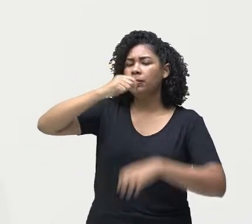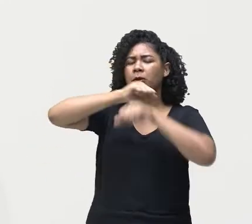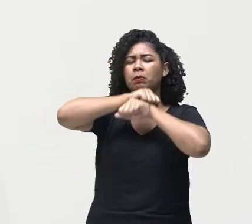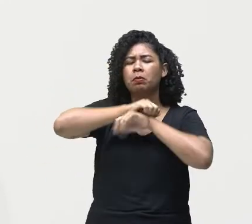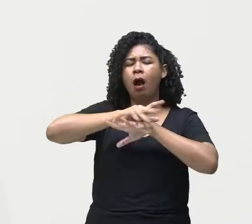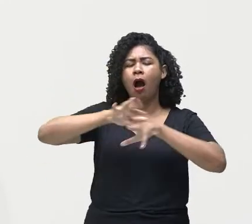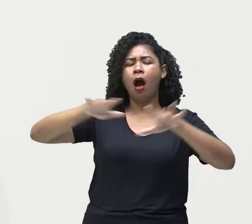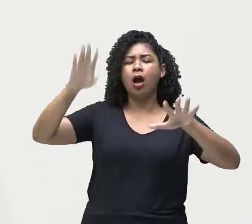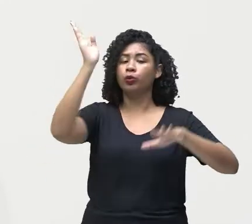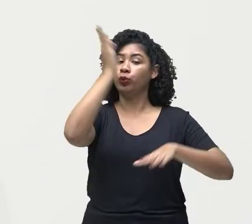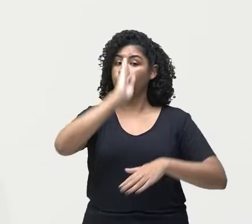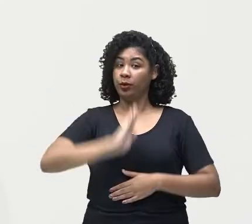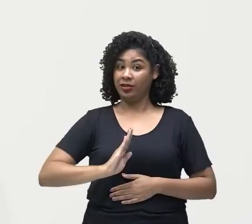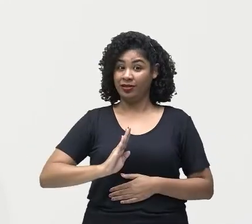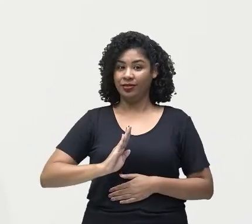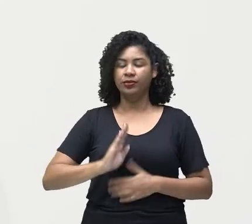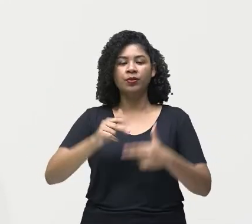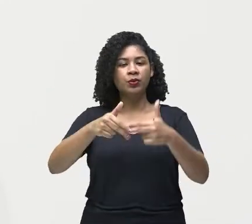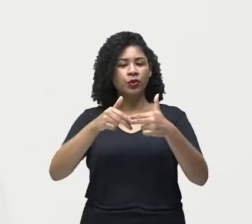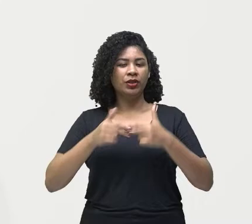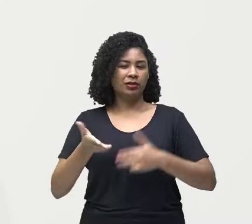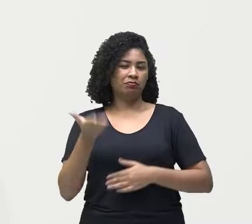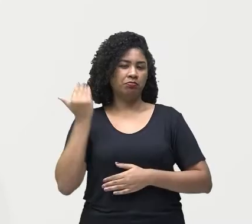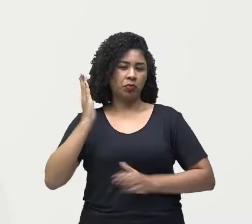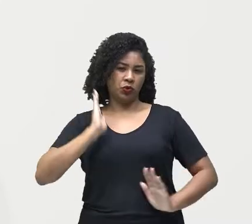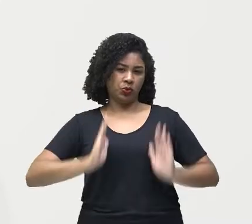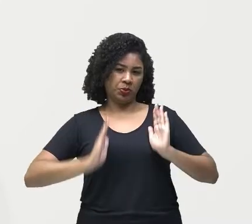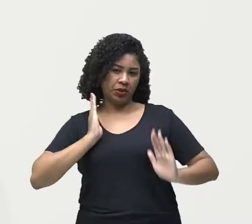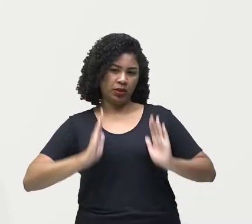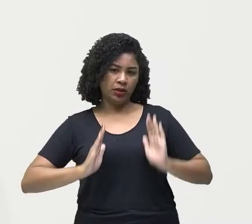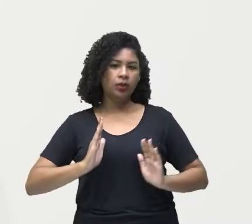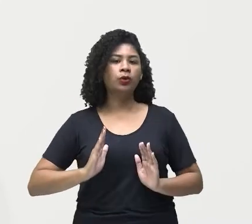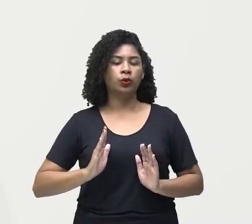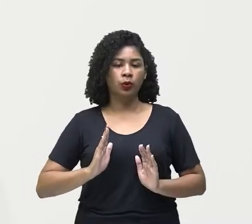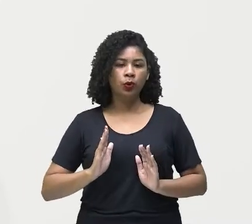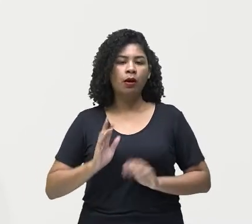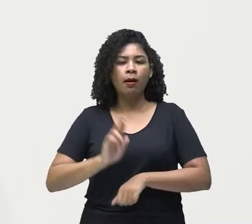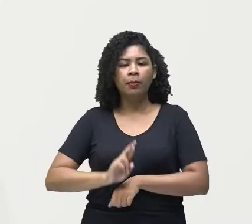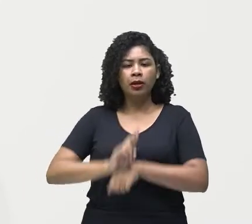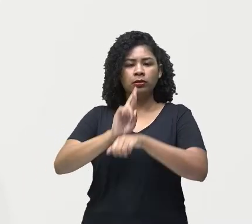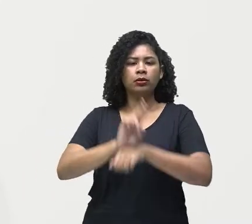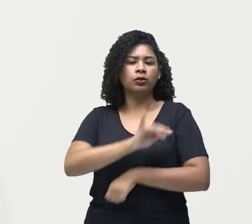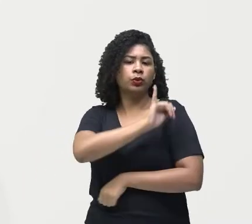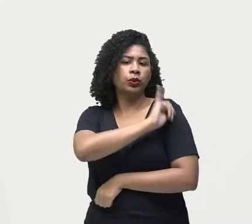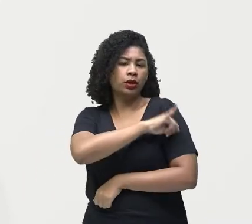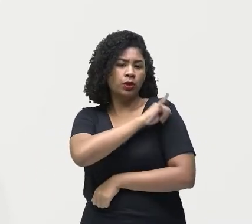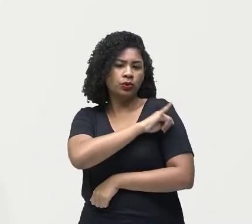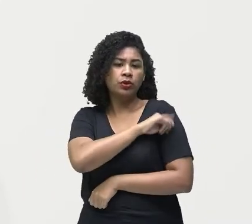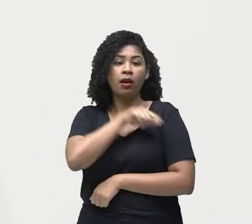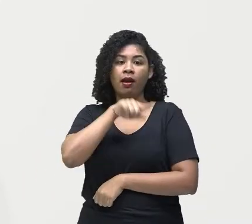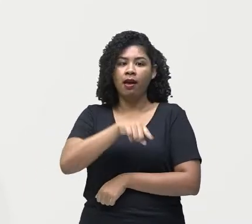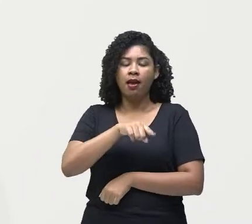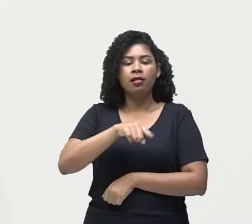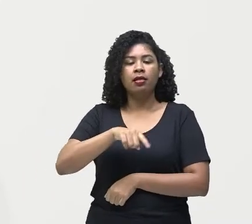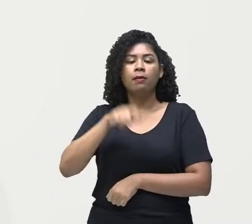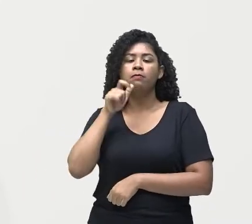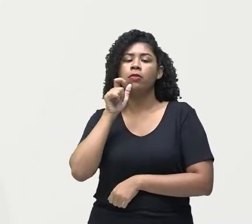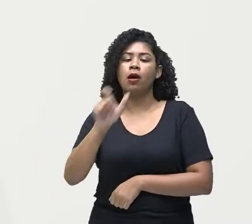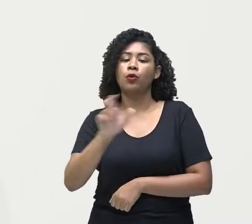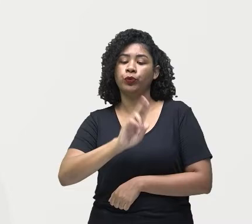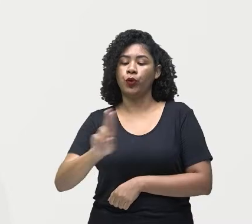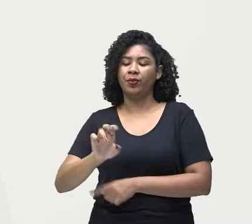época, as autoridades de saúde do estado de Rio de Janeiro trataram a situação como uma epidemia do